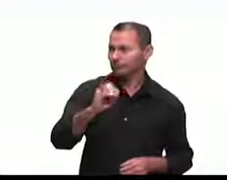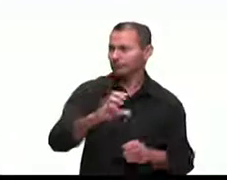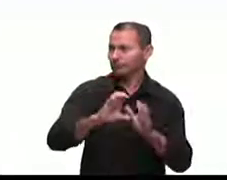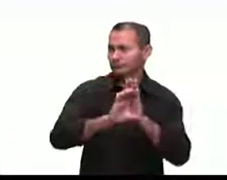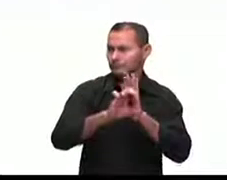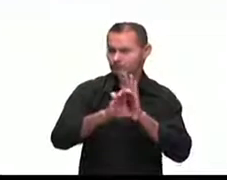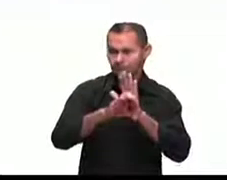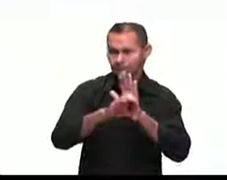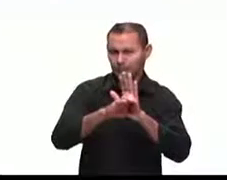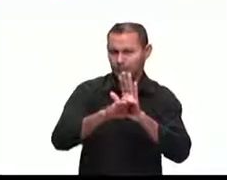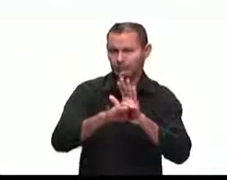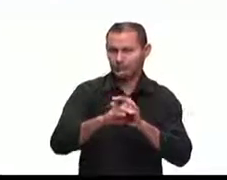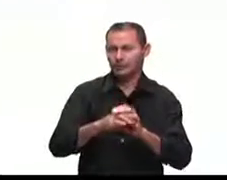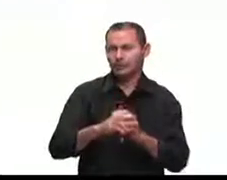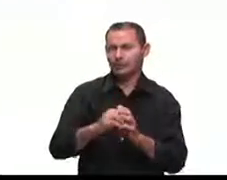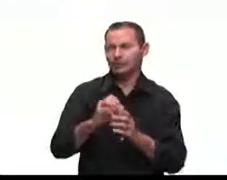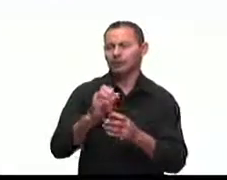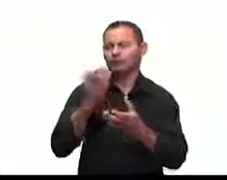da